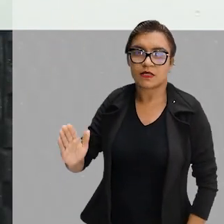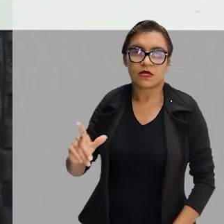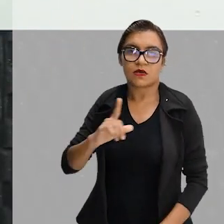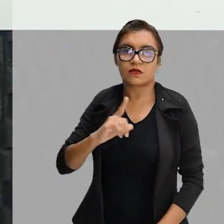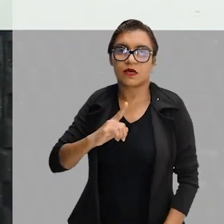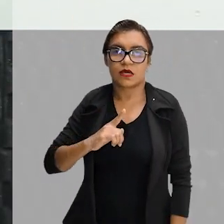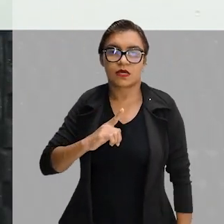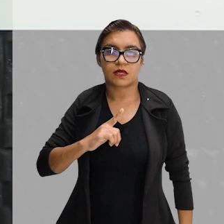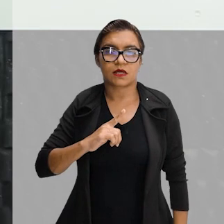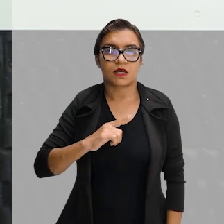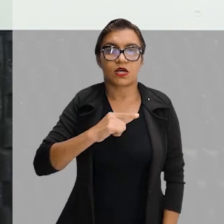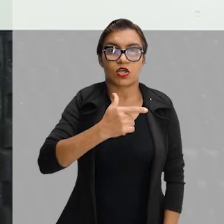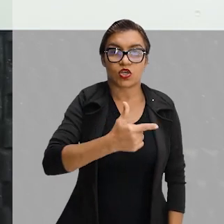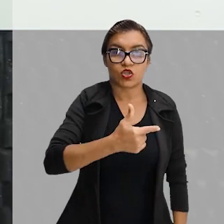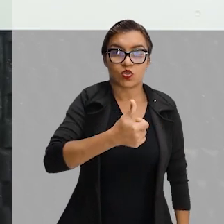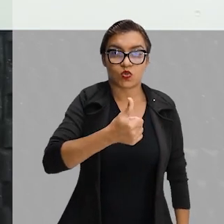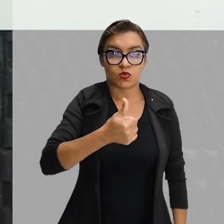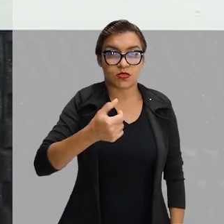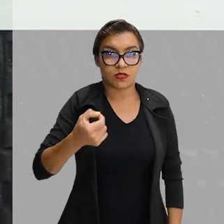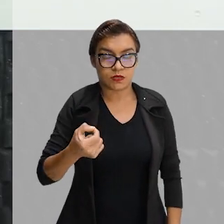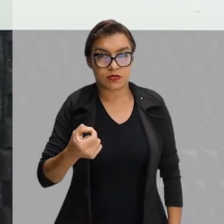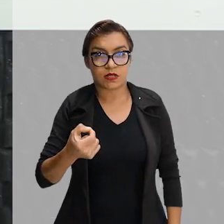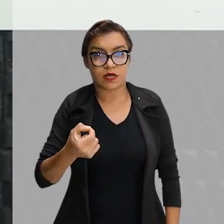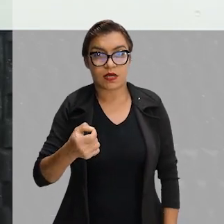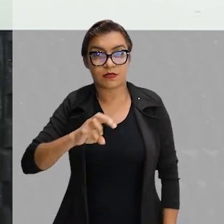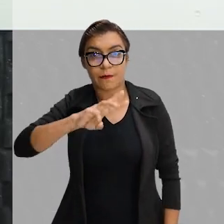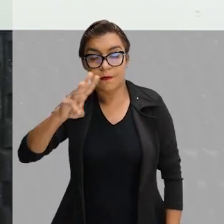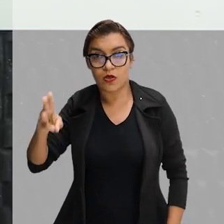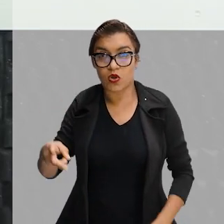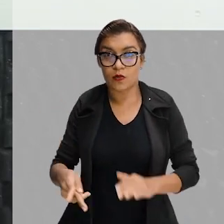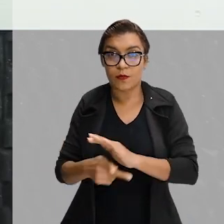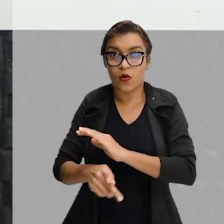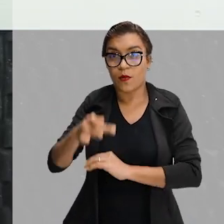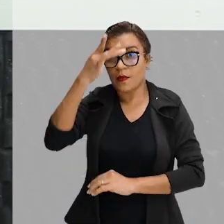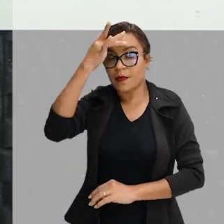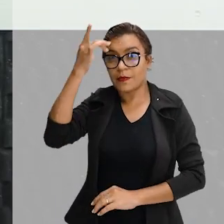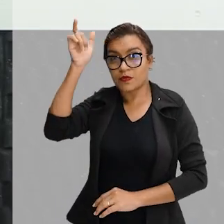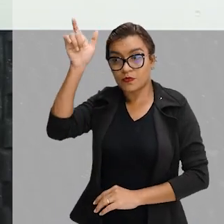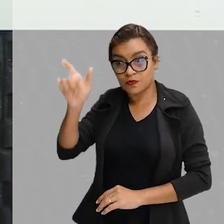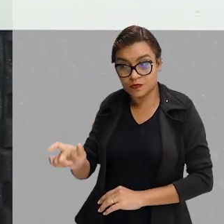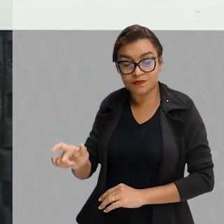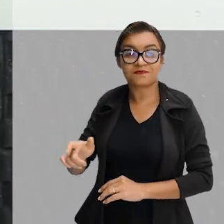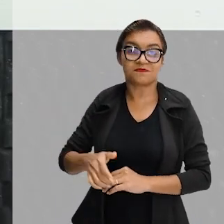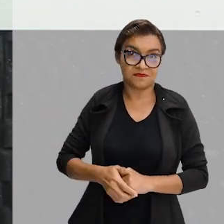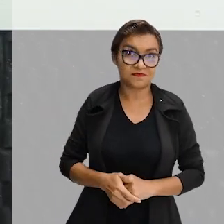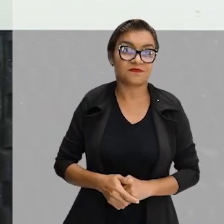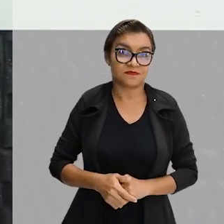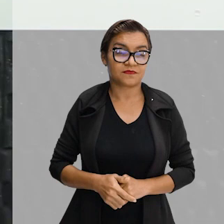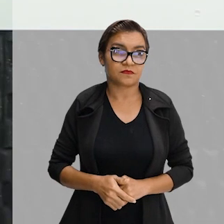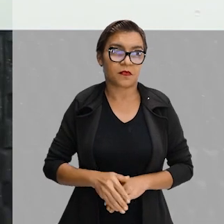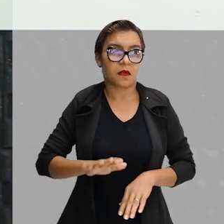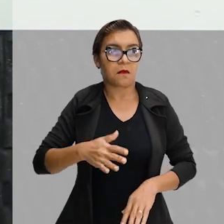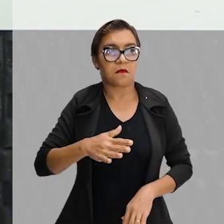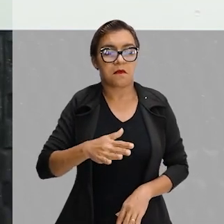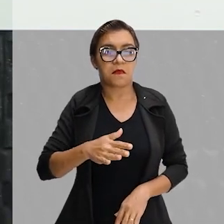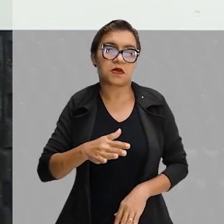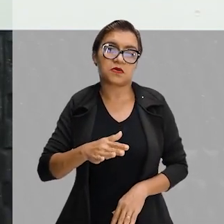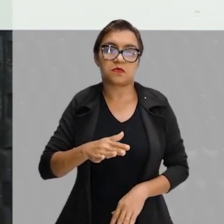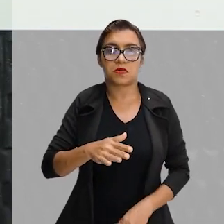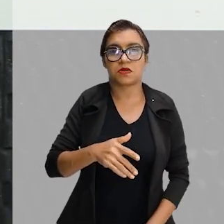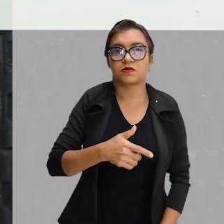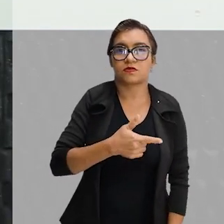de brasileiros, um pouco mais, né? 210 milhões de brasileiros, chegando já, na verdade, à casa